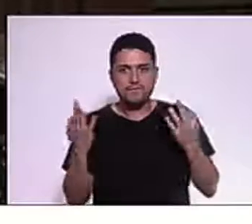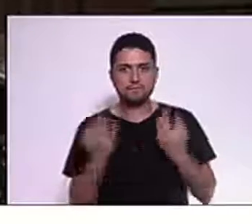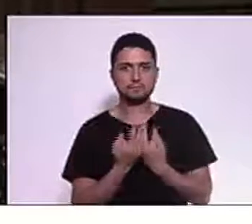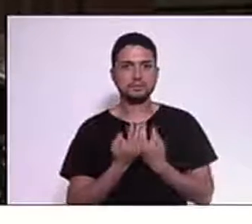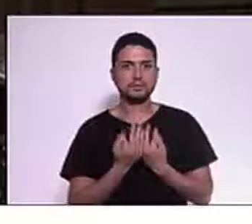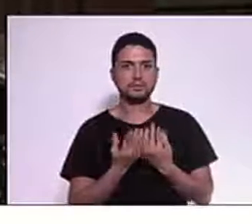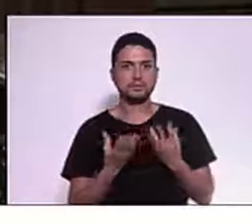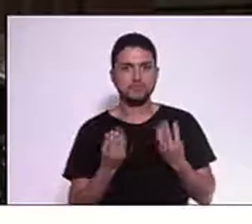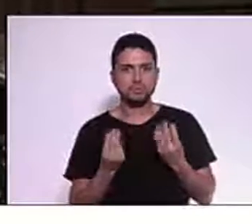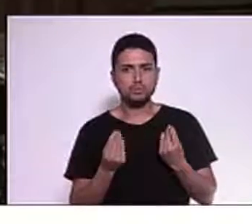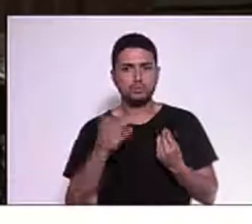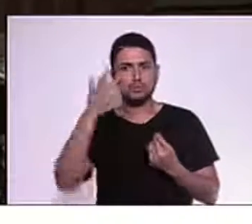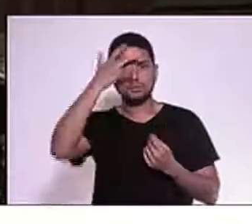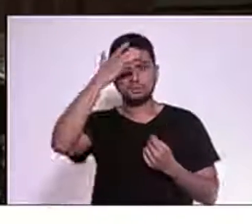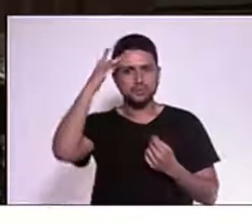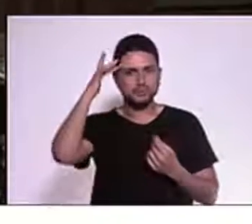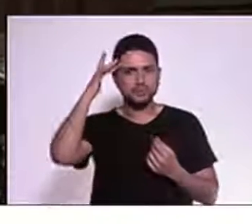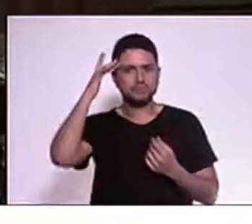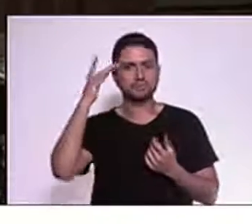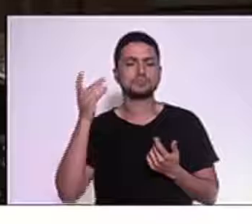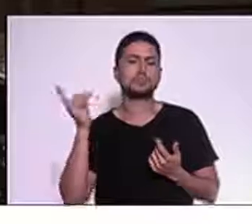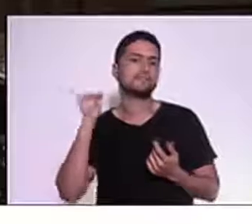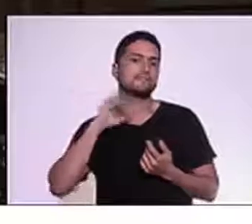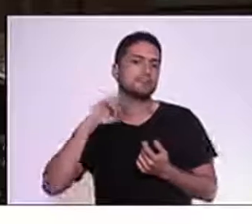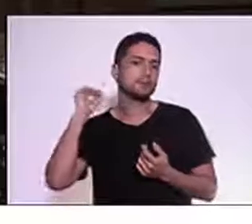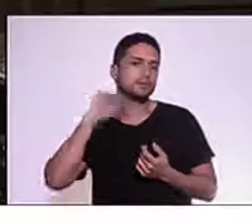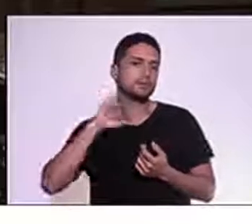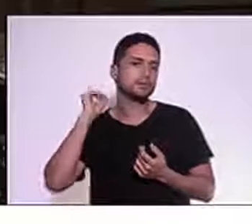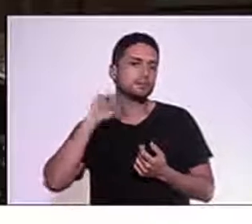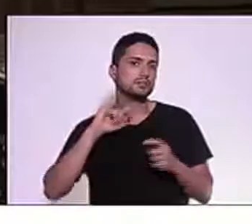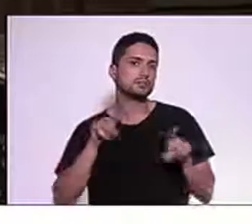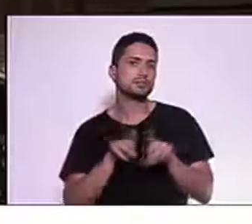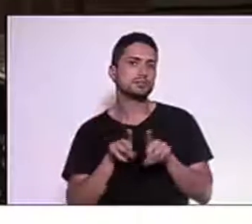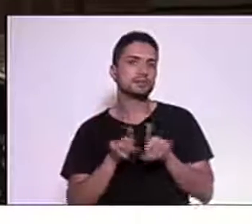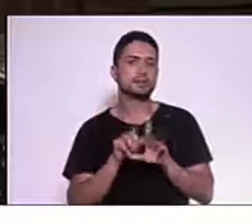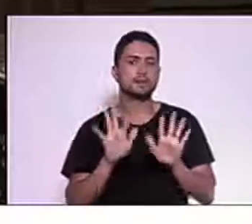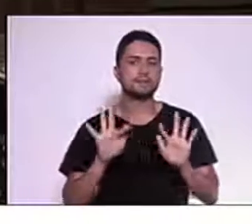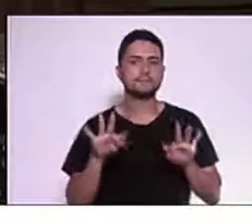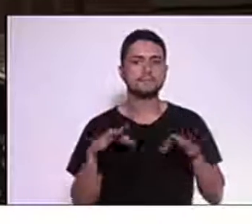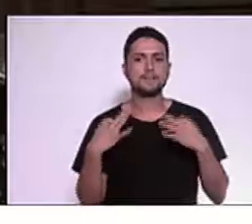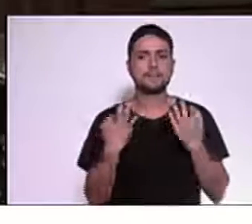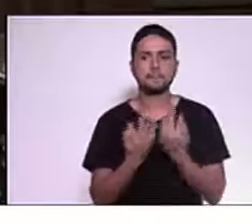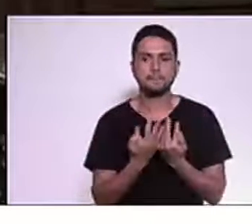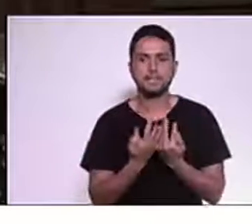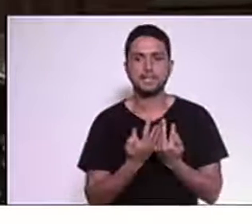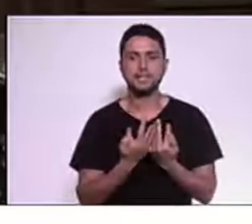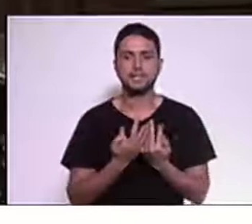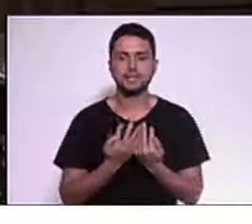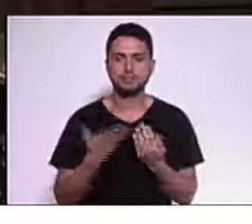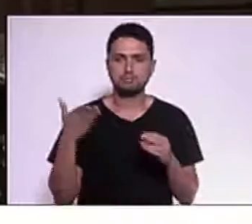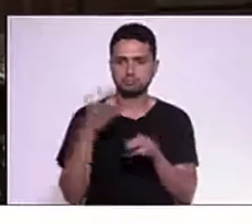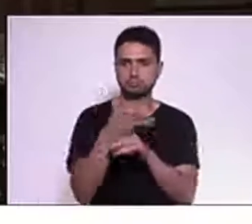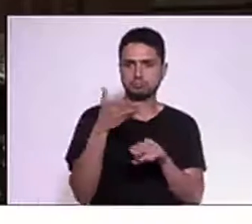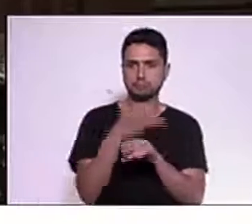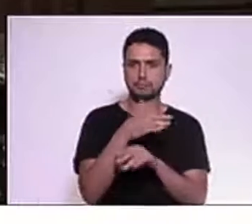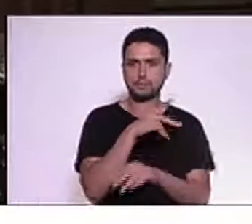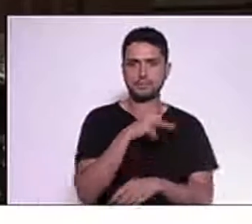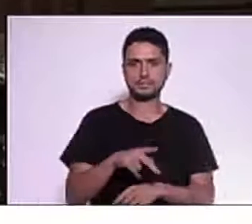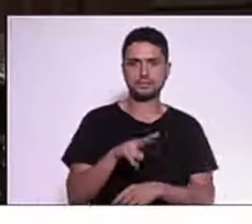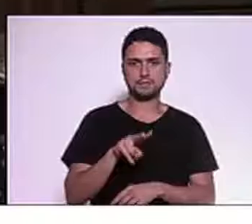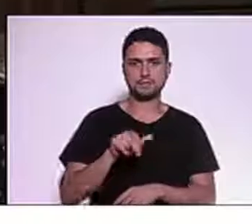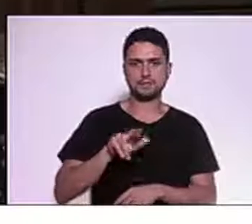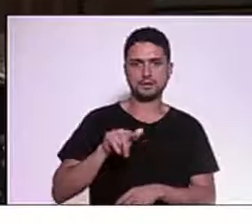quantidade infinita, não só de flamenguistas, mas das famílias que compareceram à Avenida Presidente